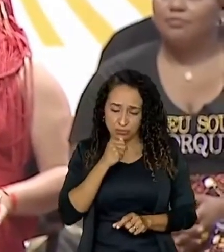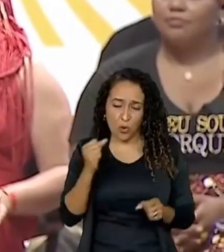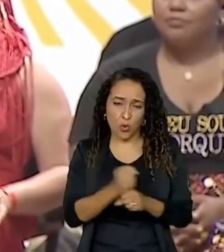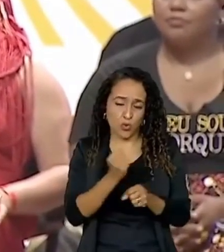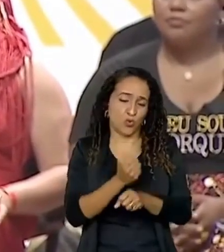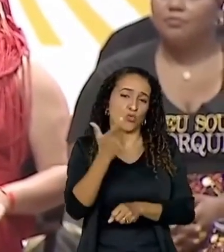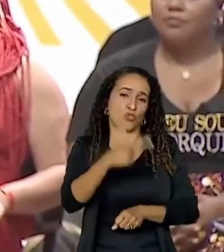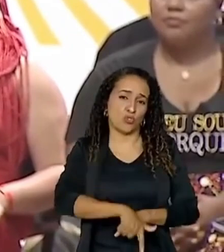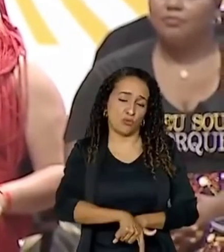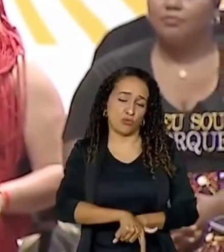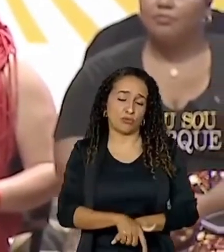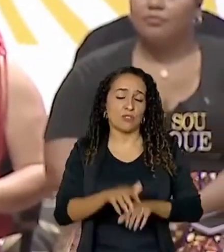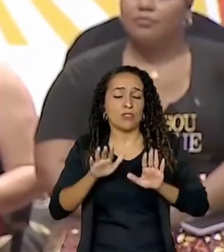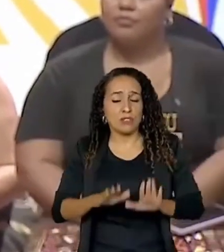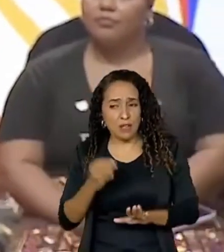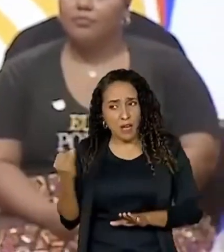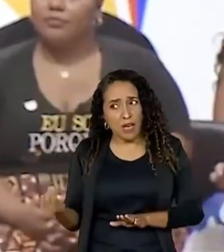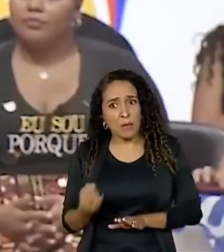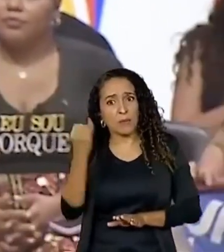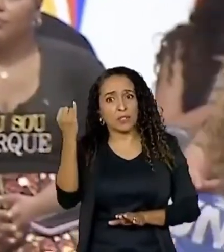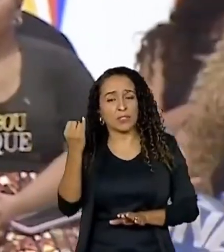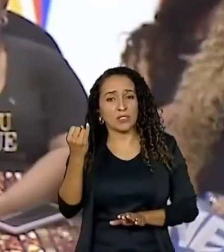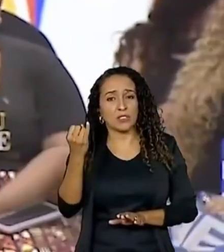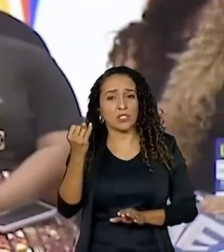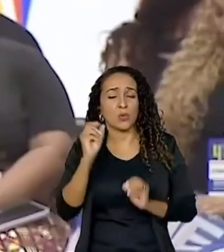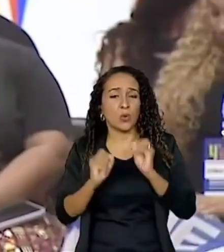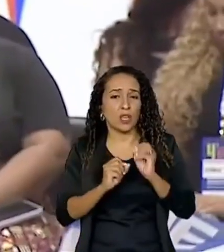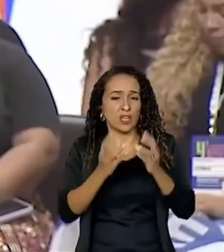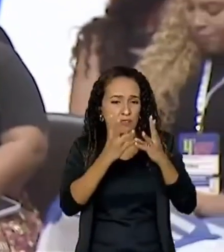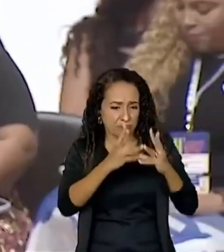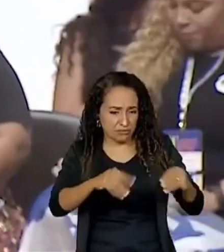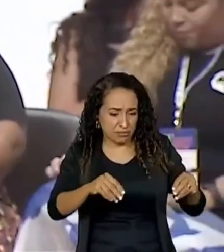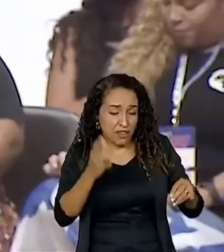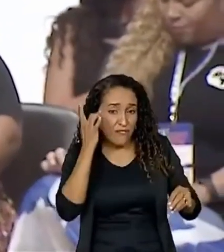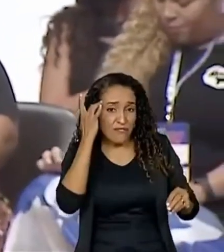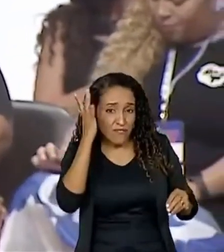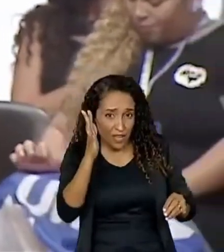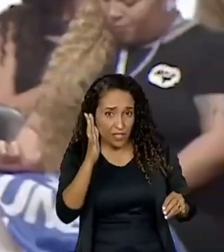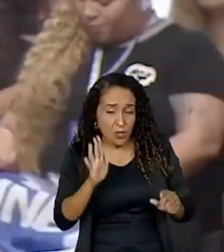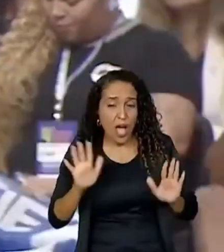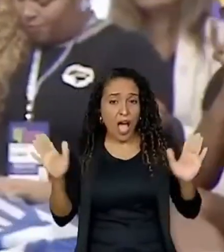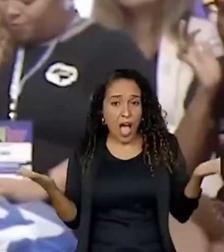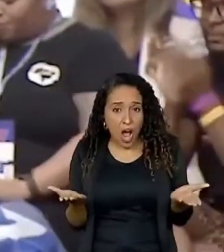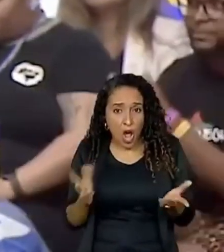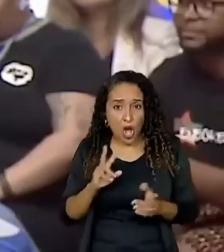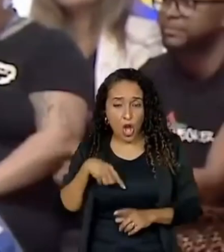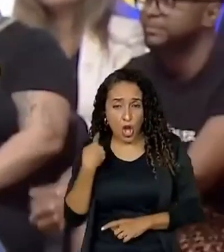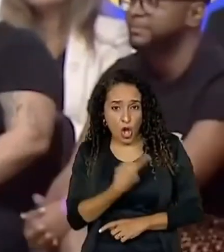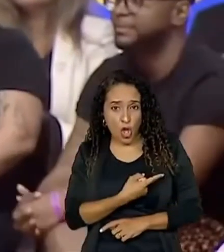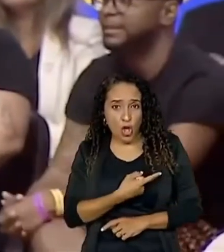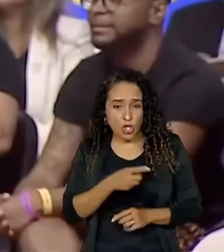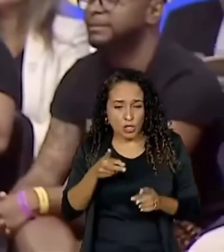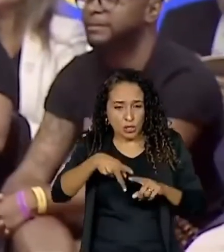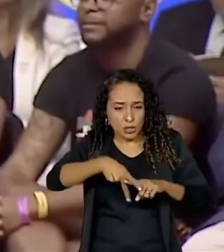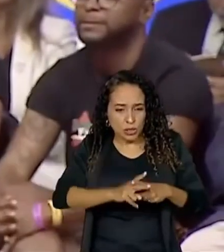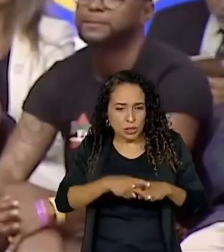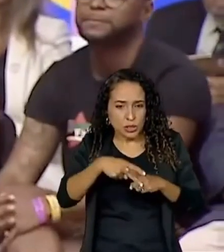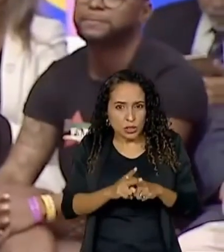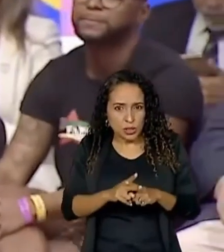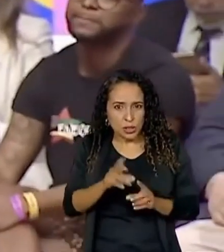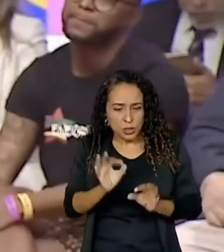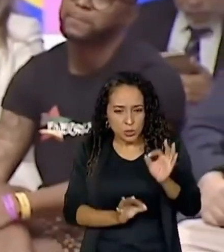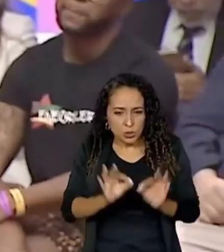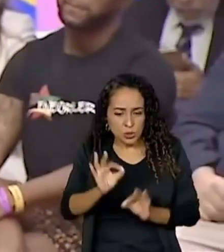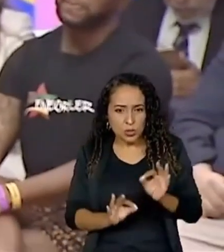é importante que a gente saiba que destruir é muito fácil. E nós estamos reconstruindo, passo a passo,